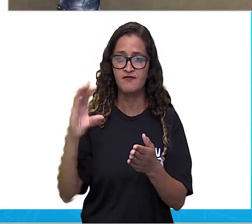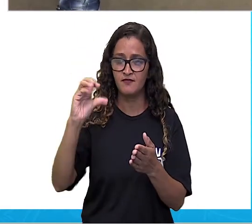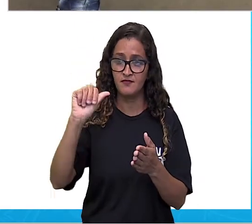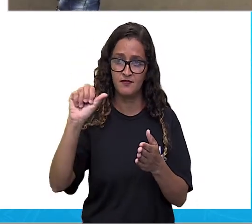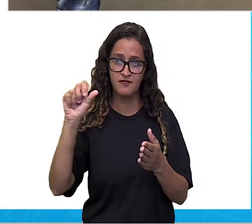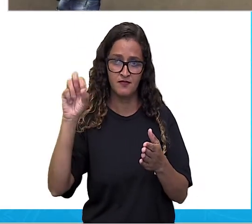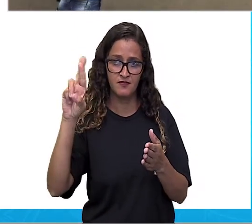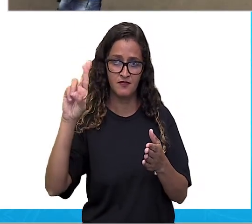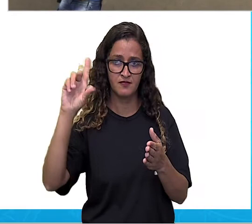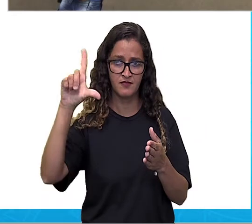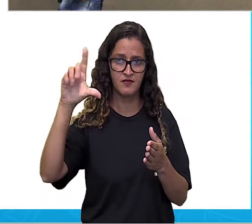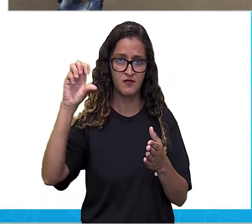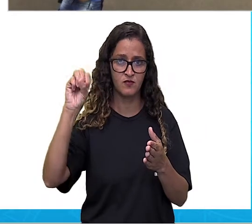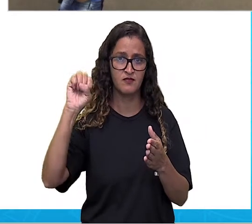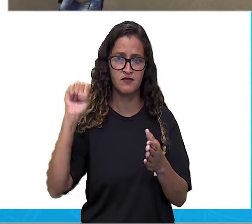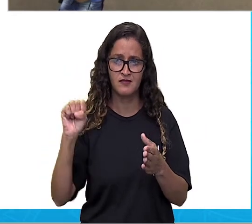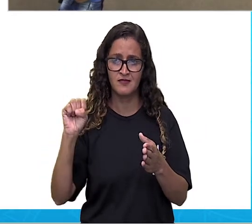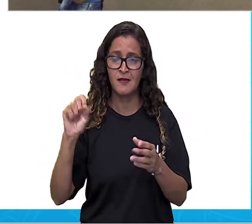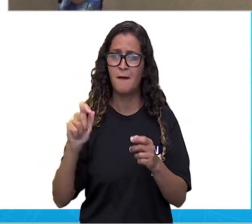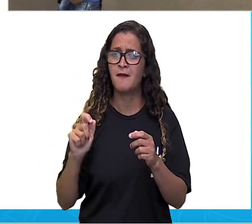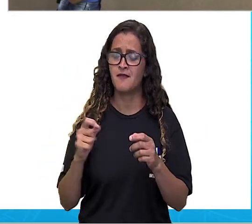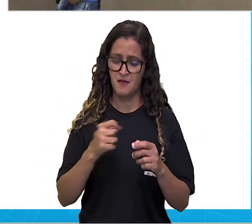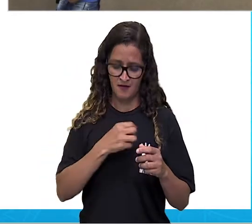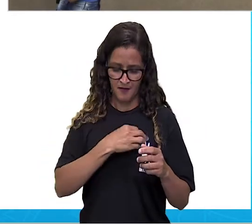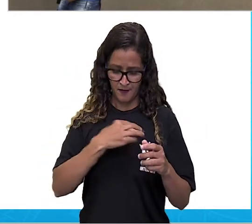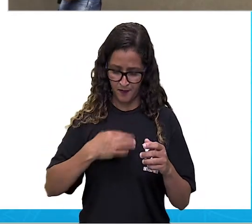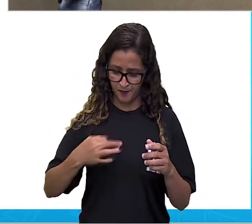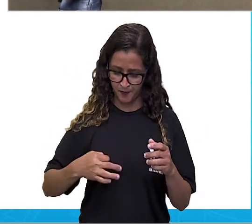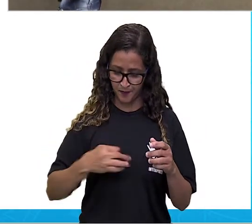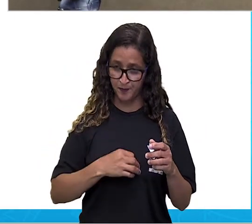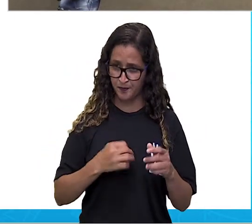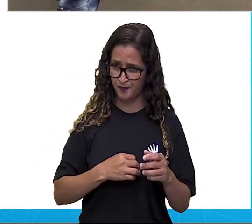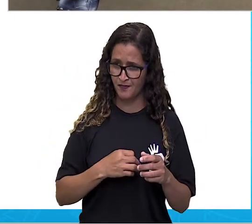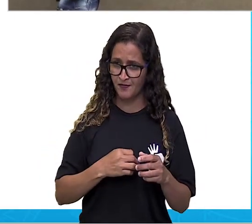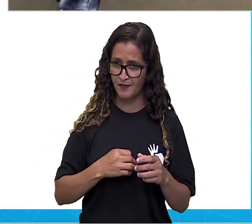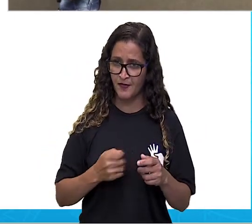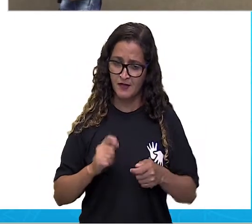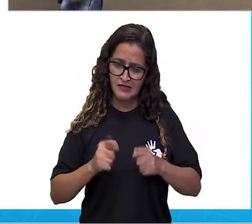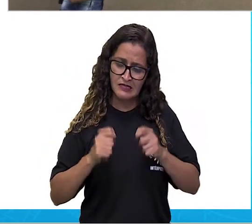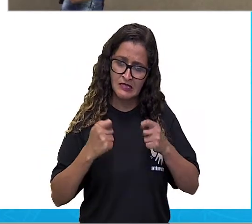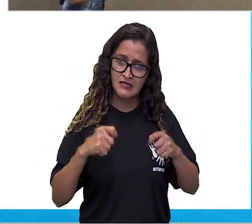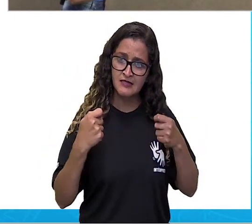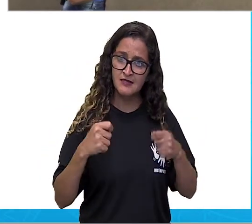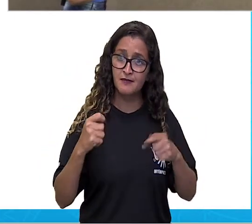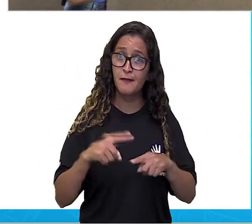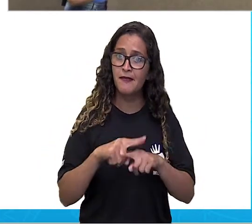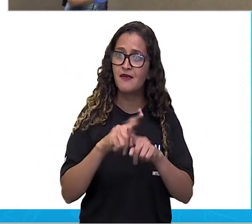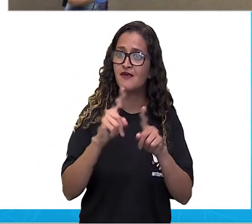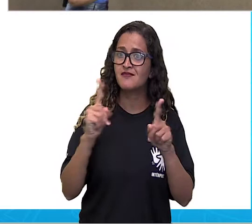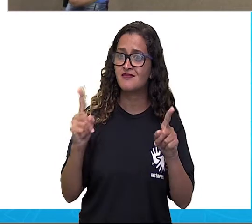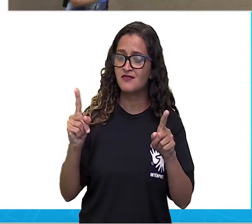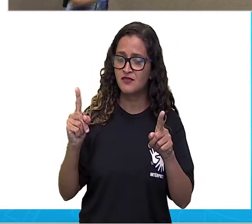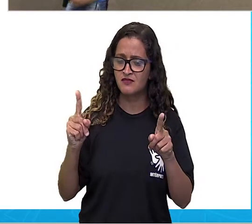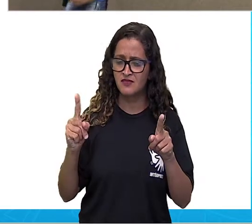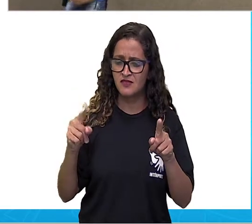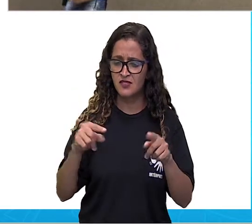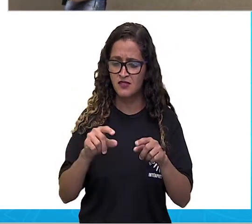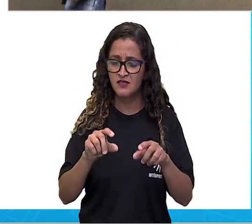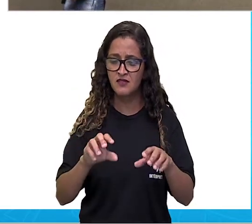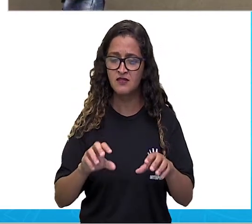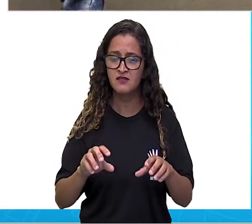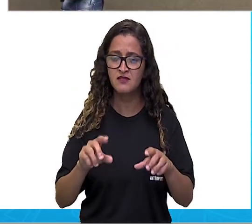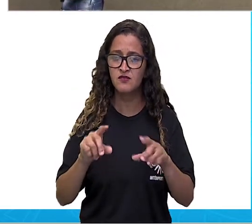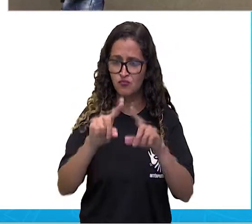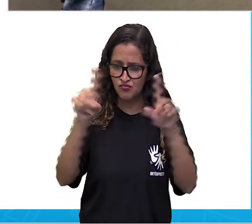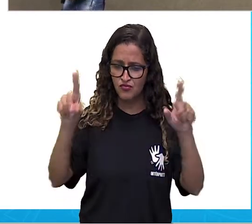Carlos precisa pregar botões em suas camisas. Mas sua gaveta estava